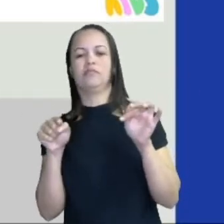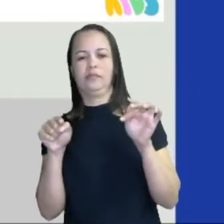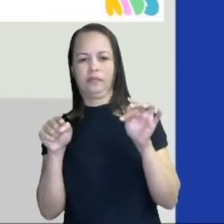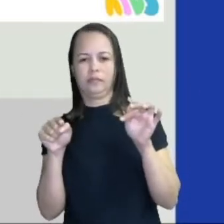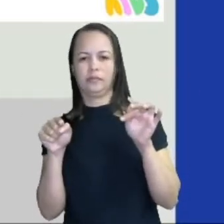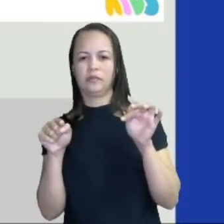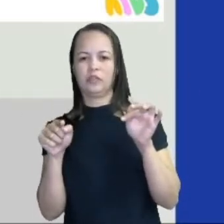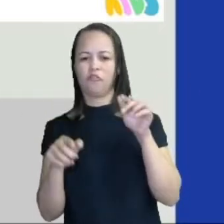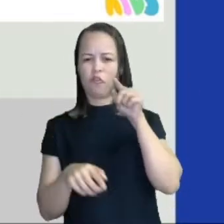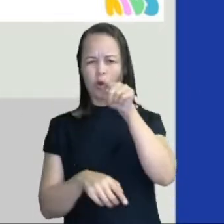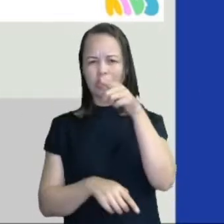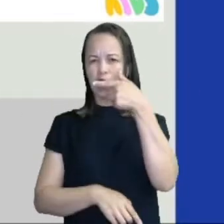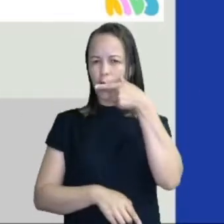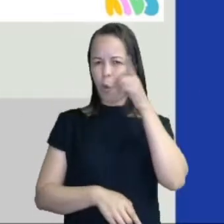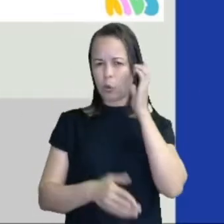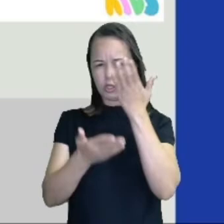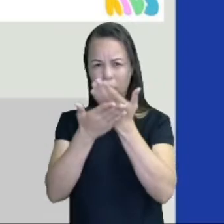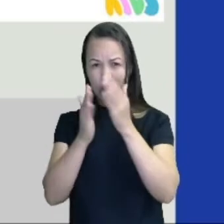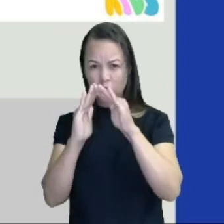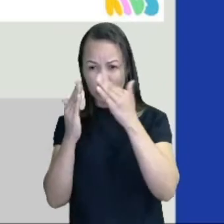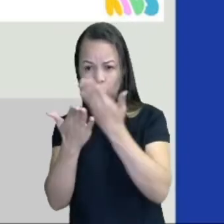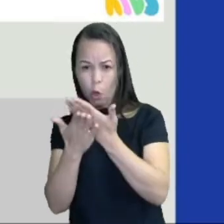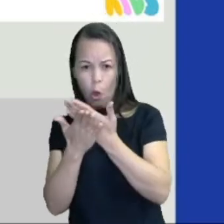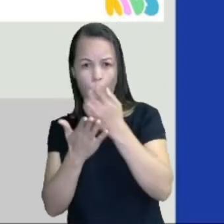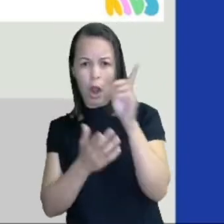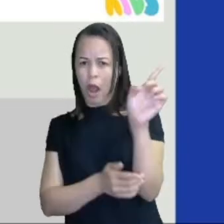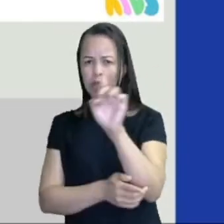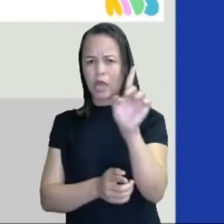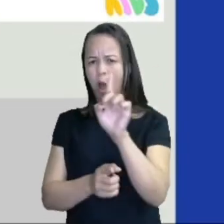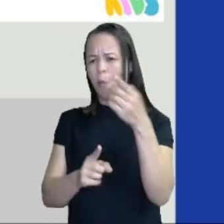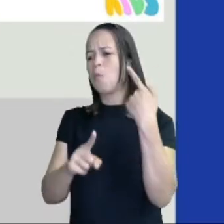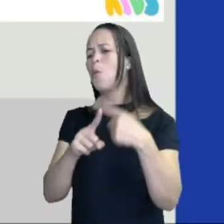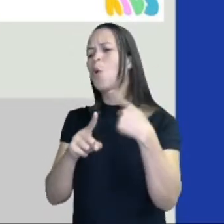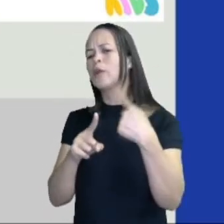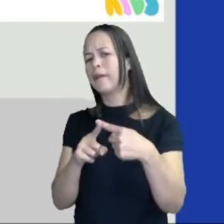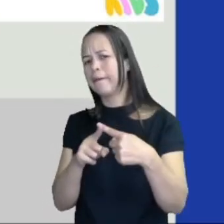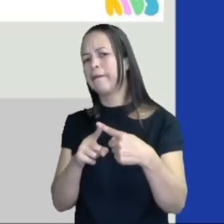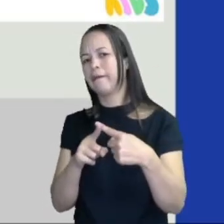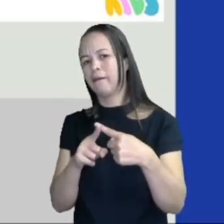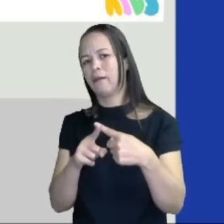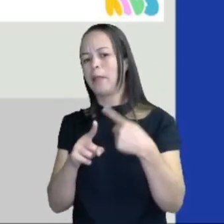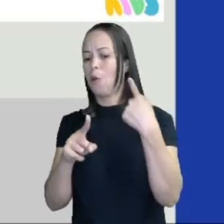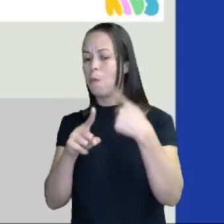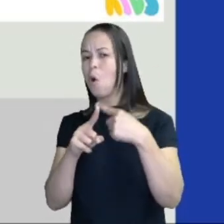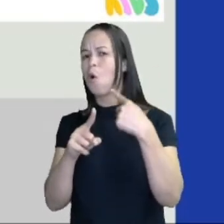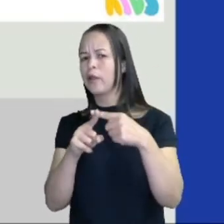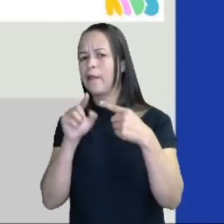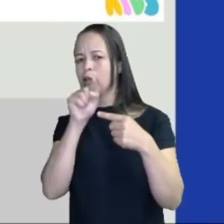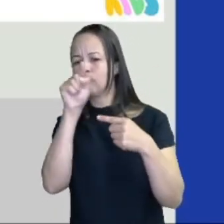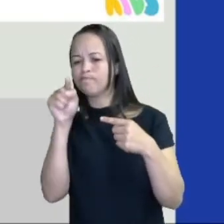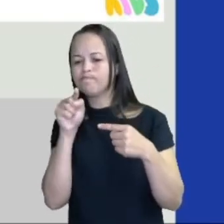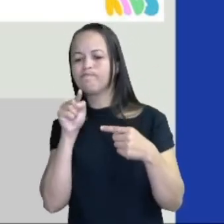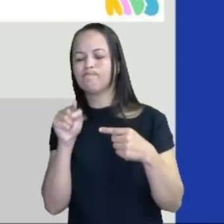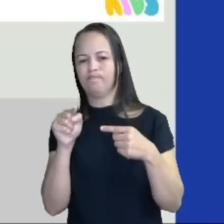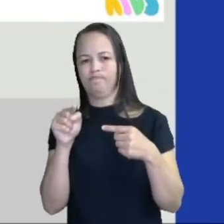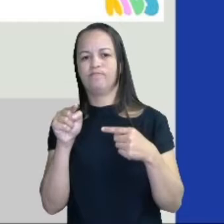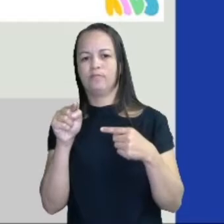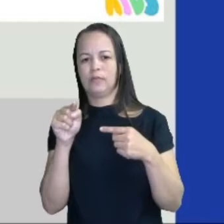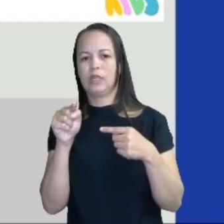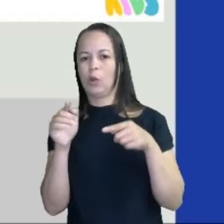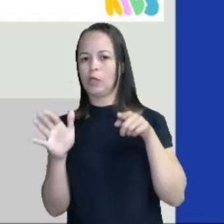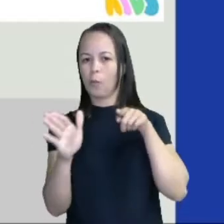o ponto de interrogação. Senão, ela vai estar incorreta. Certo,